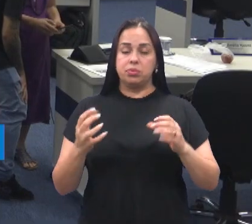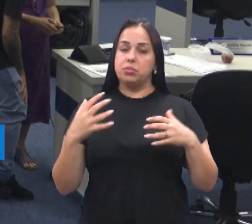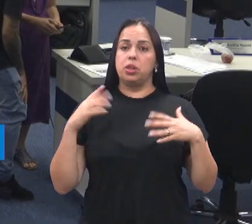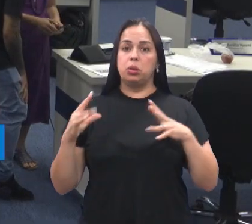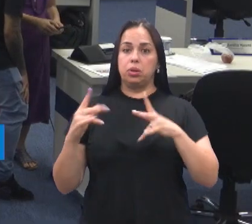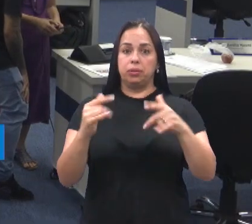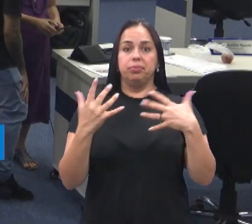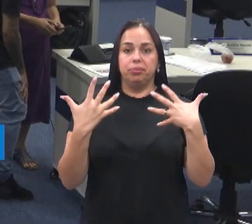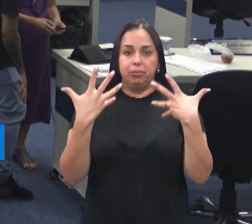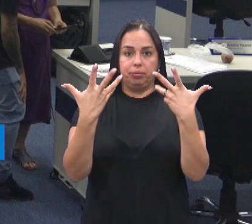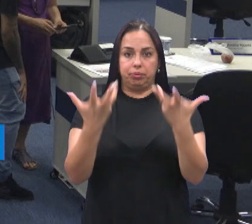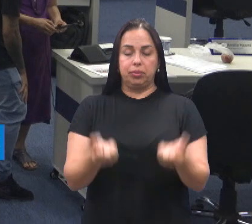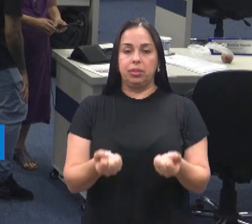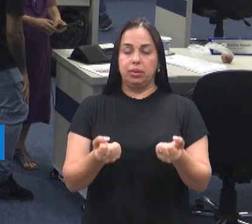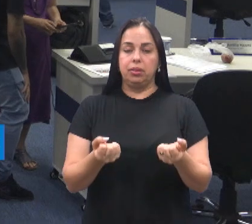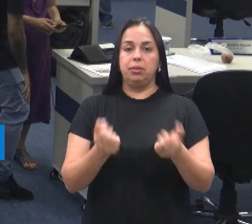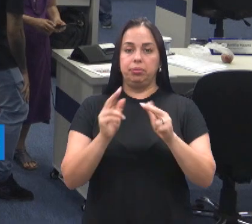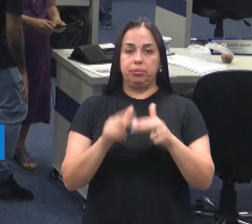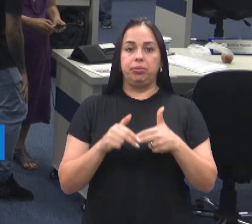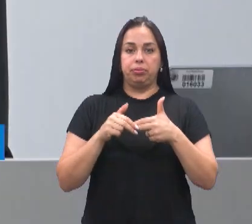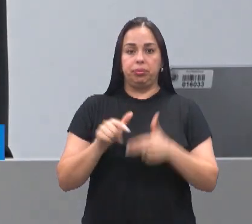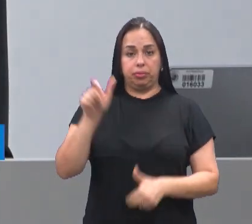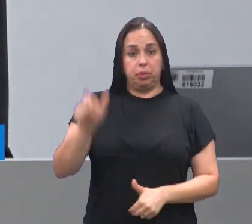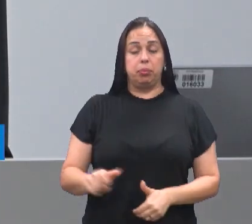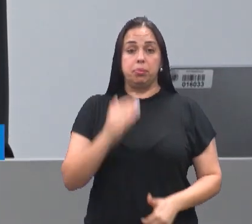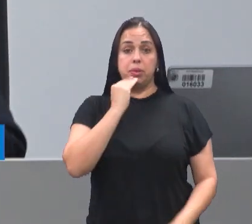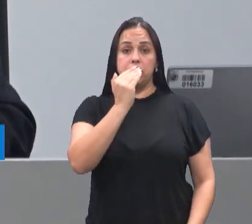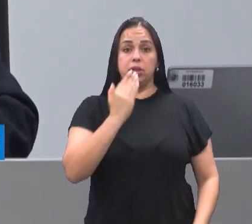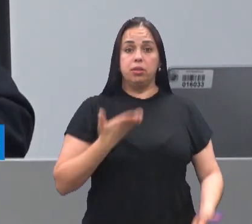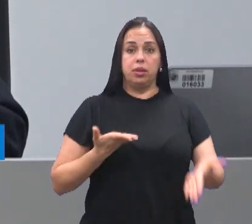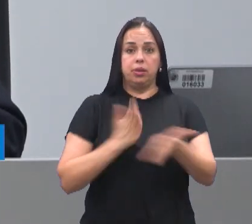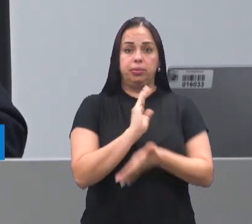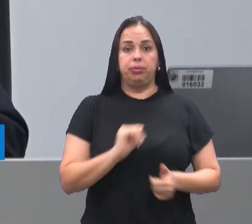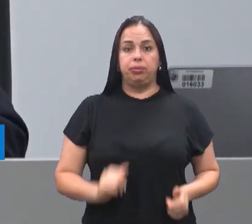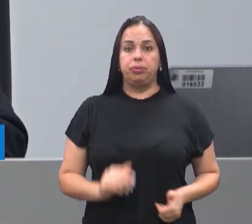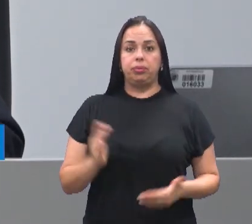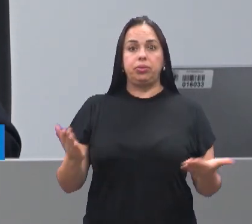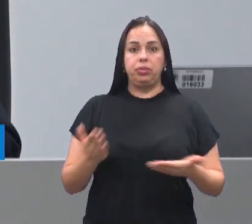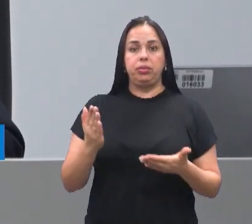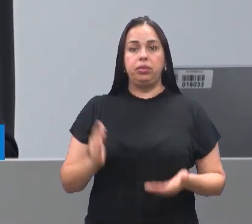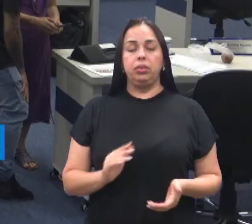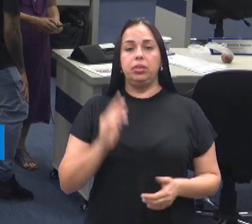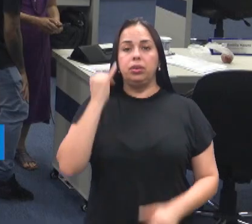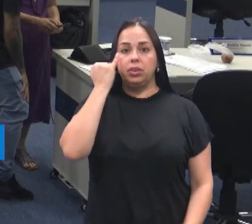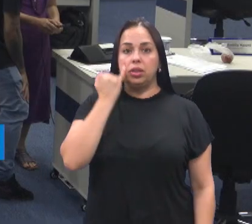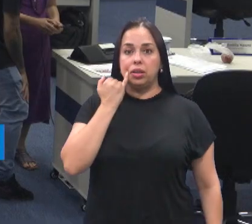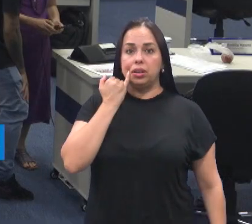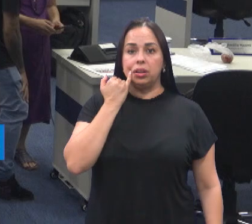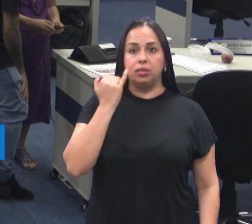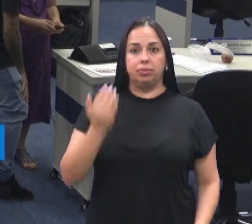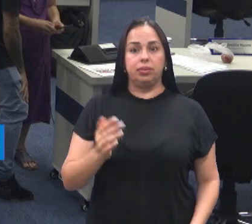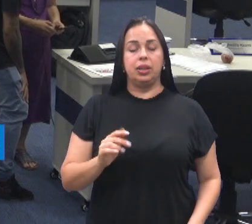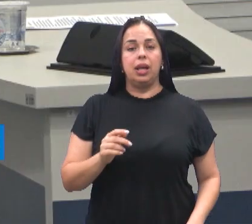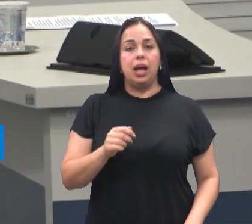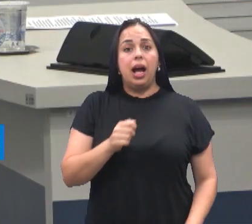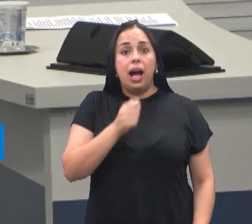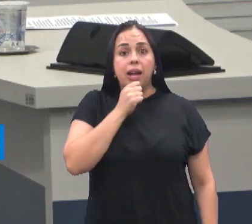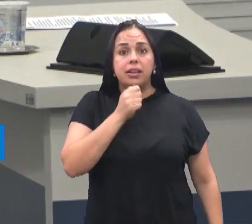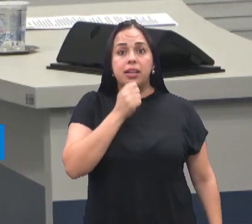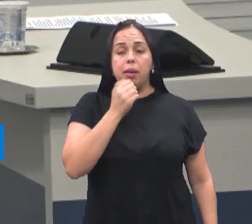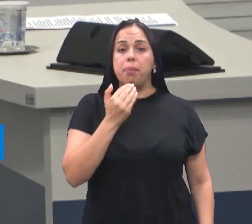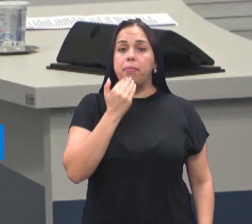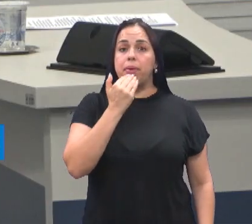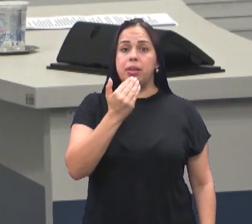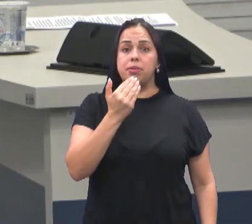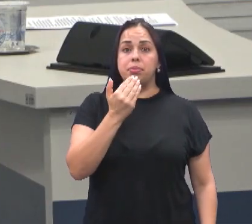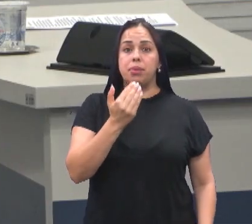voto contrário, está aprovado por unanimidade. Com a palavra, o vereador José Luiz Nunes. Ainda em tempo, senhor presidente, solicito a